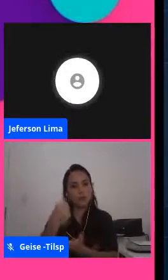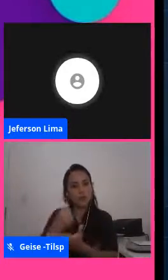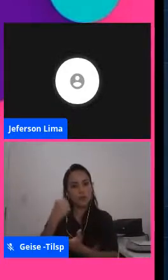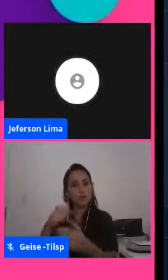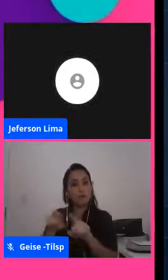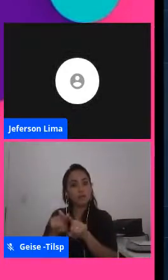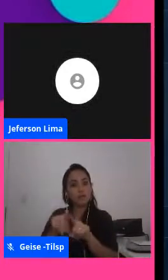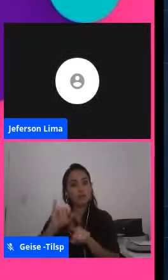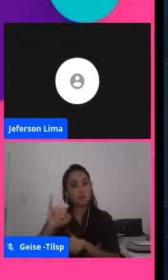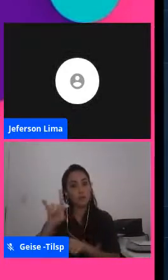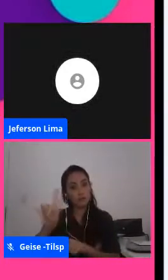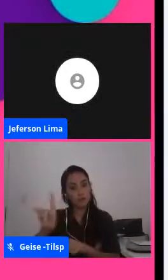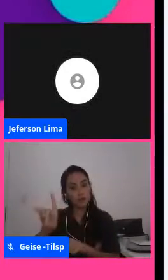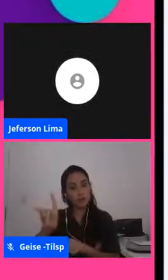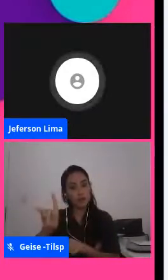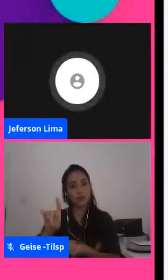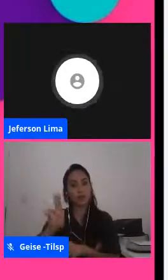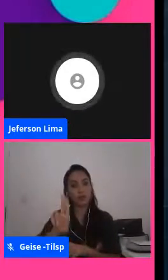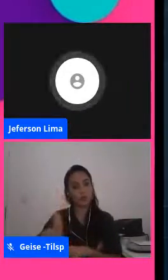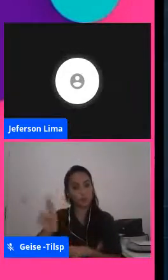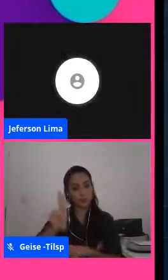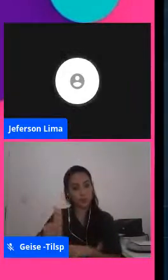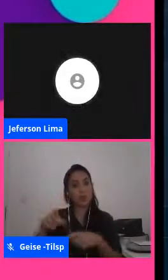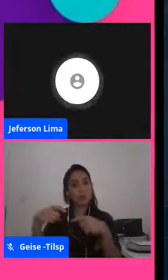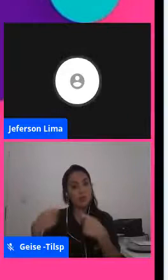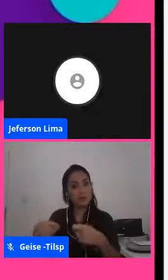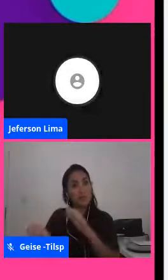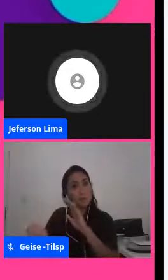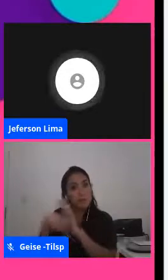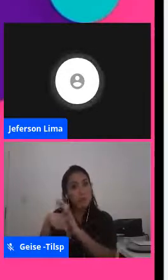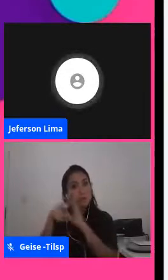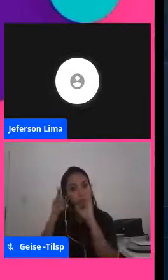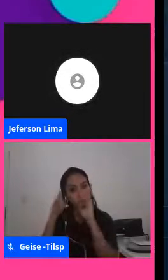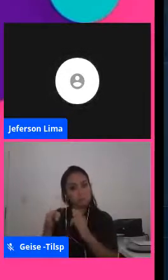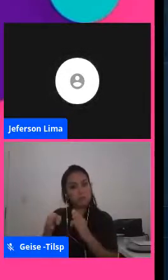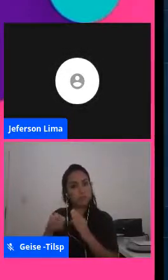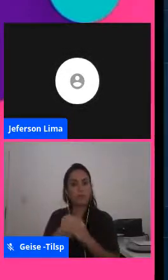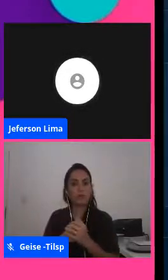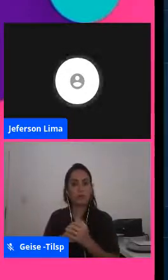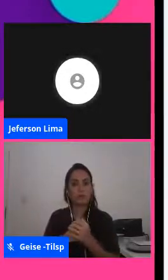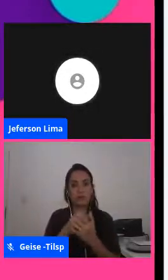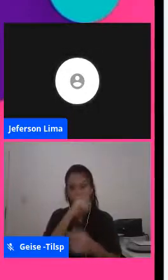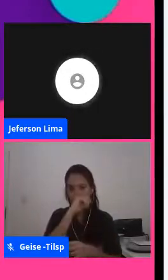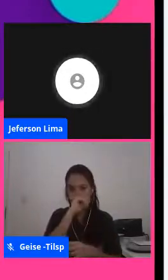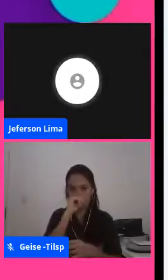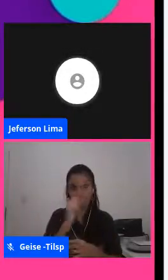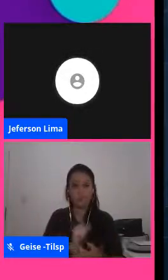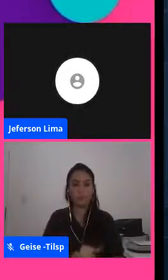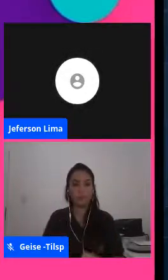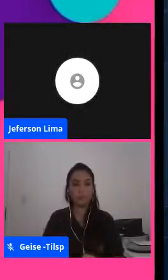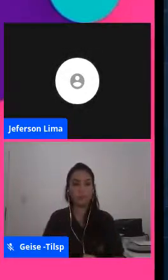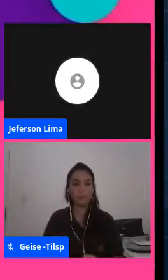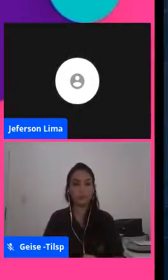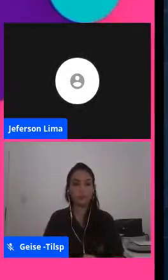ser específico. Anônimo mesmo, que foi o que eu falei, ou custom, você escolhe, vou deixar em